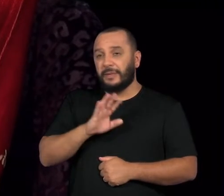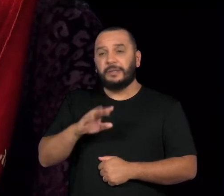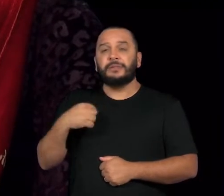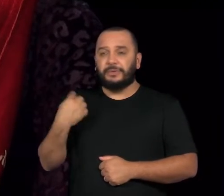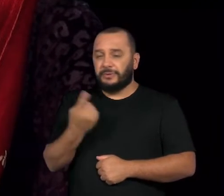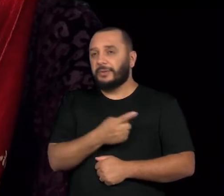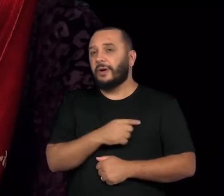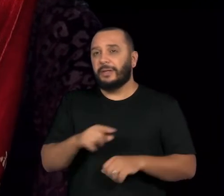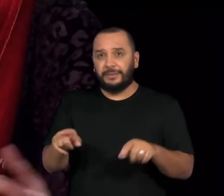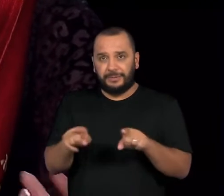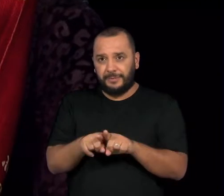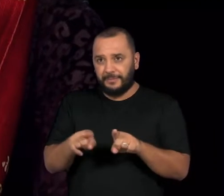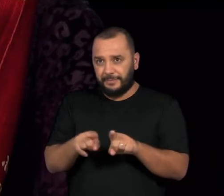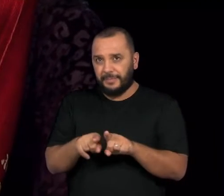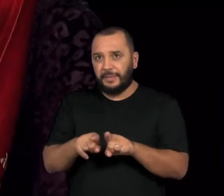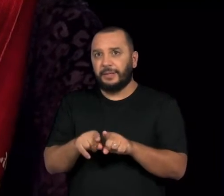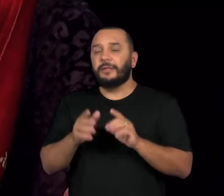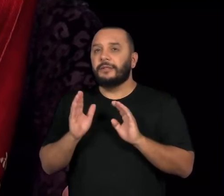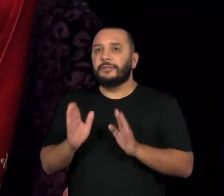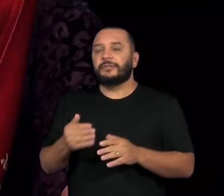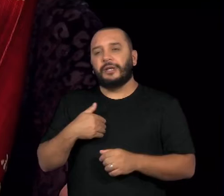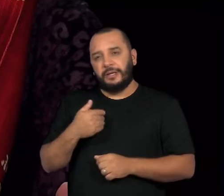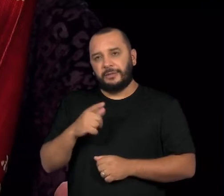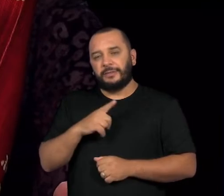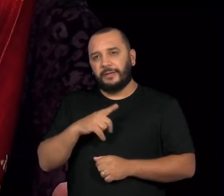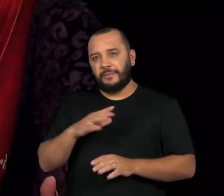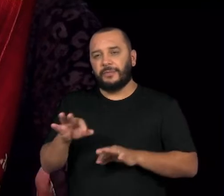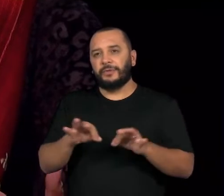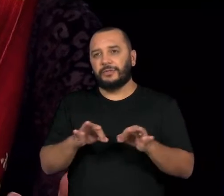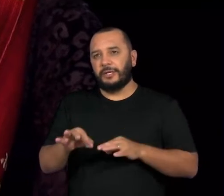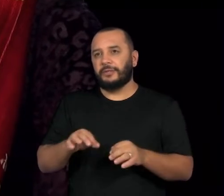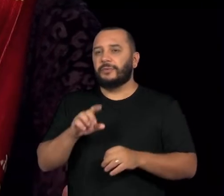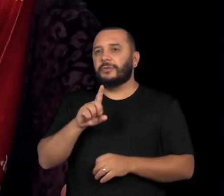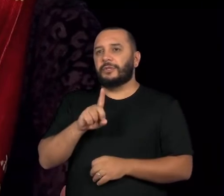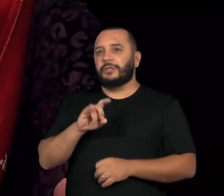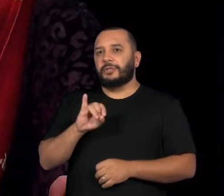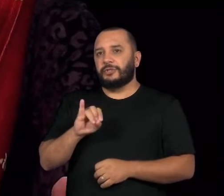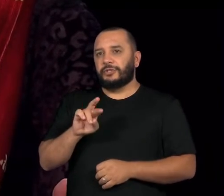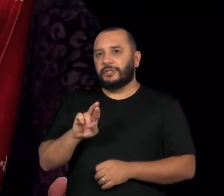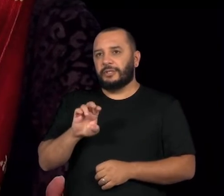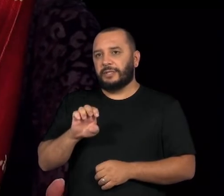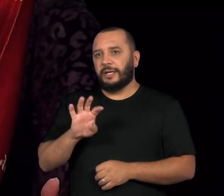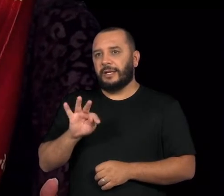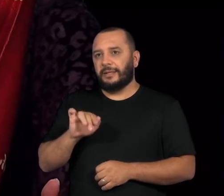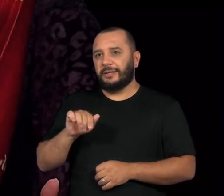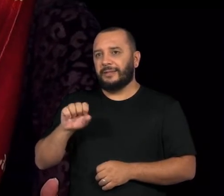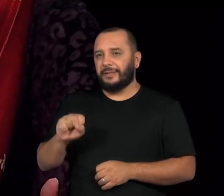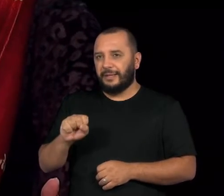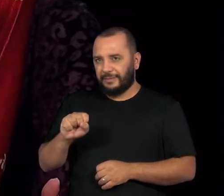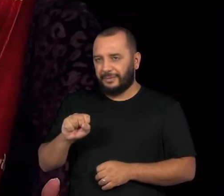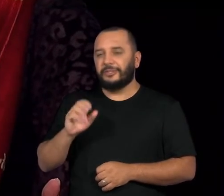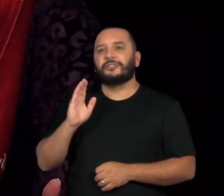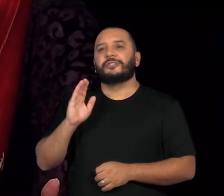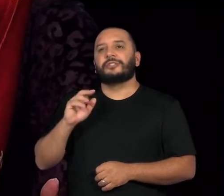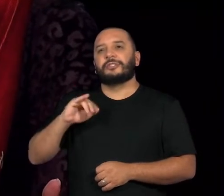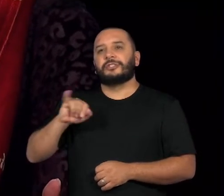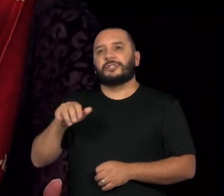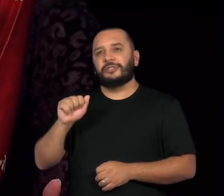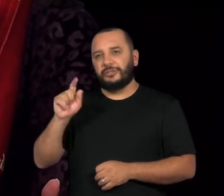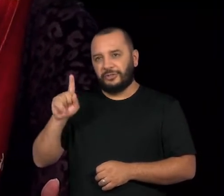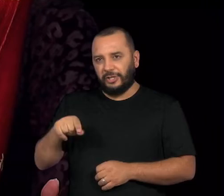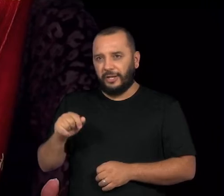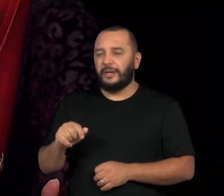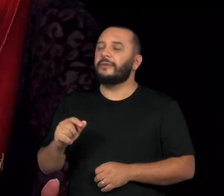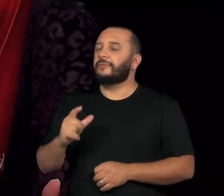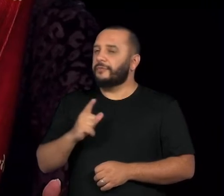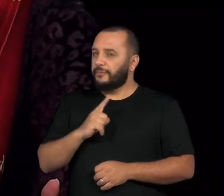também em plena campanha das diretas e a gente trabalhou muito para que houvesse as diretas e foi realmente um voo